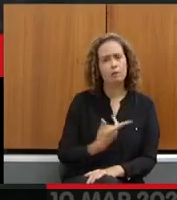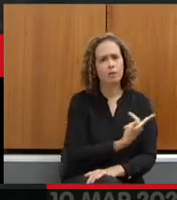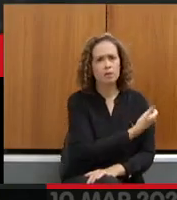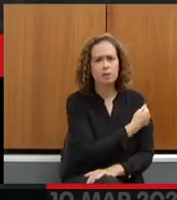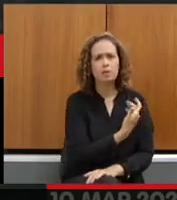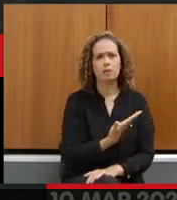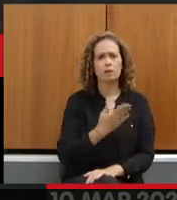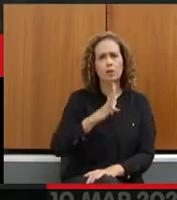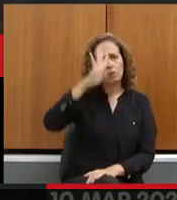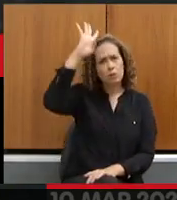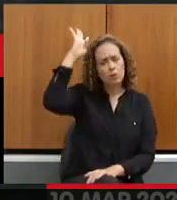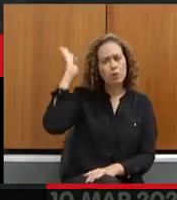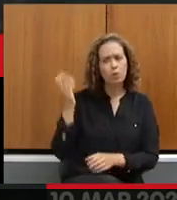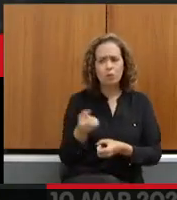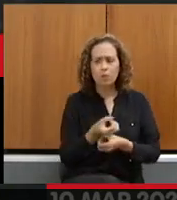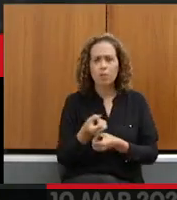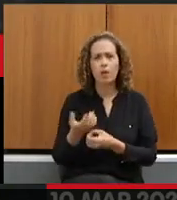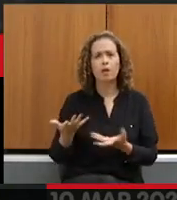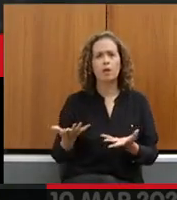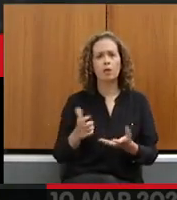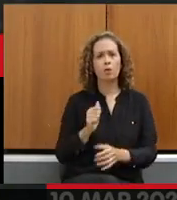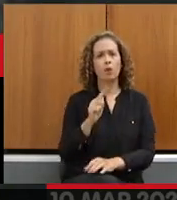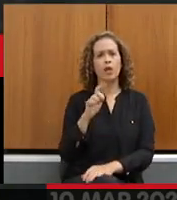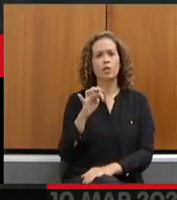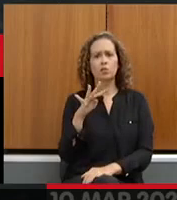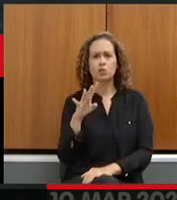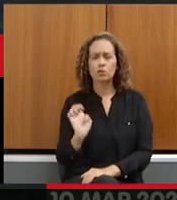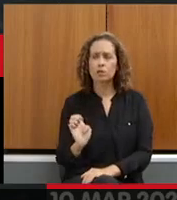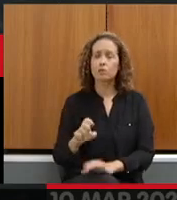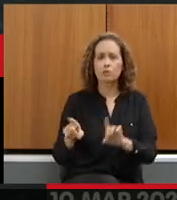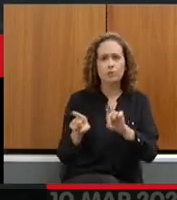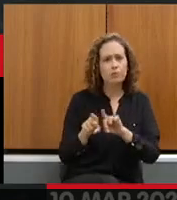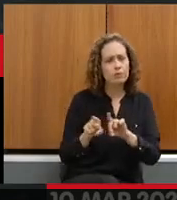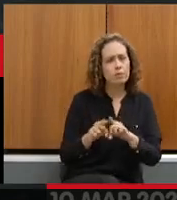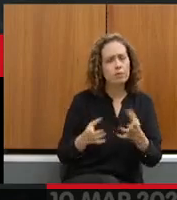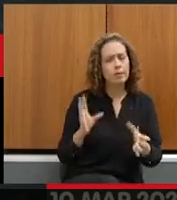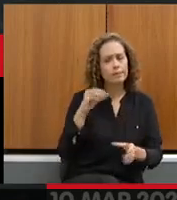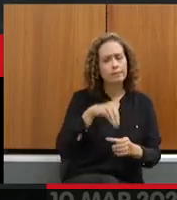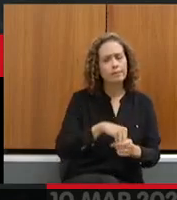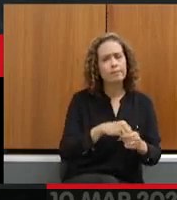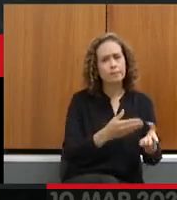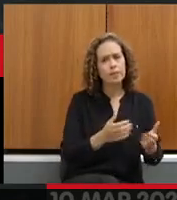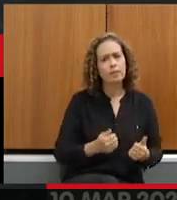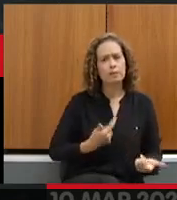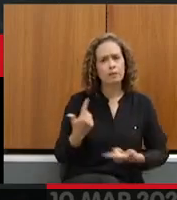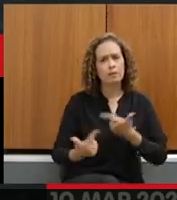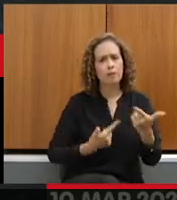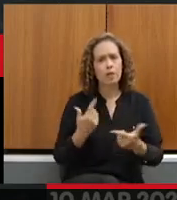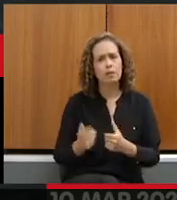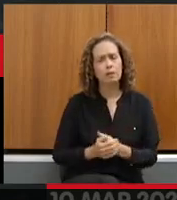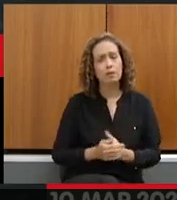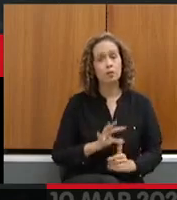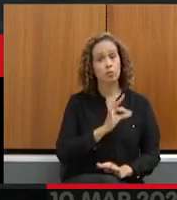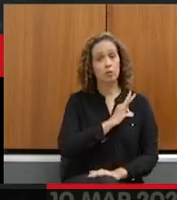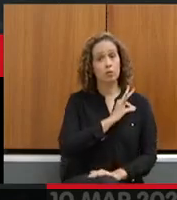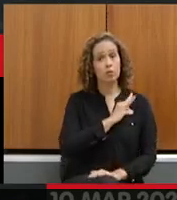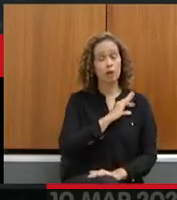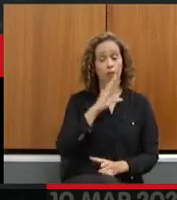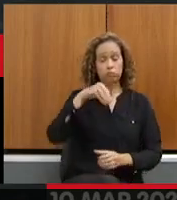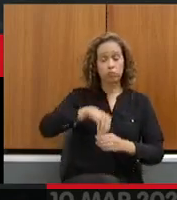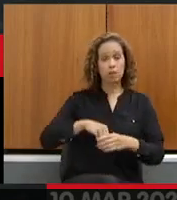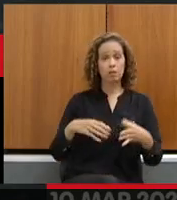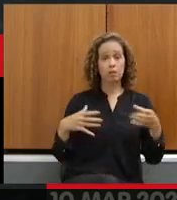o agente socioeducativo está dentro ali da sua busca ativa o policial penal que tá lá na na